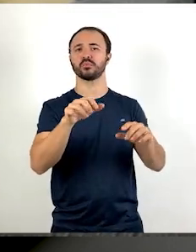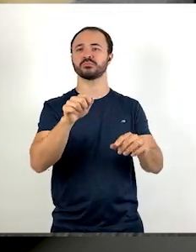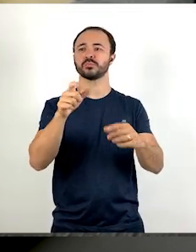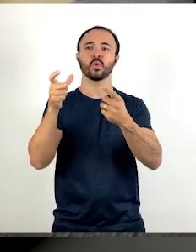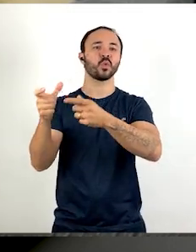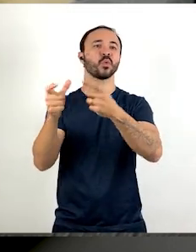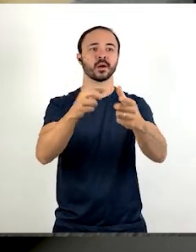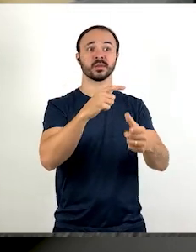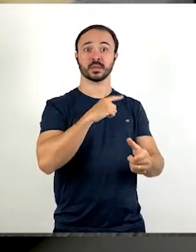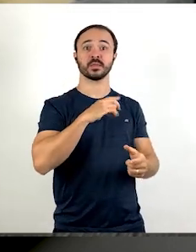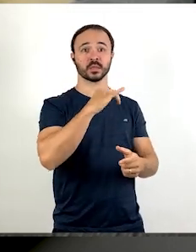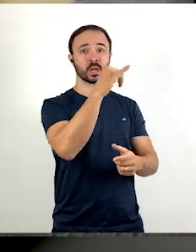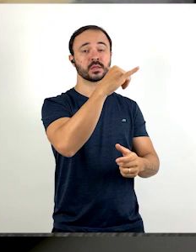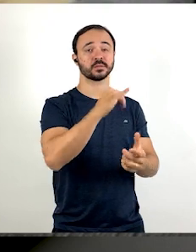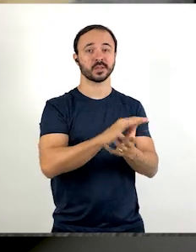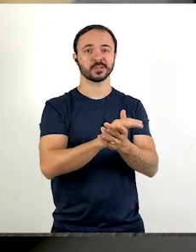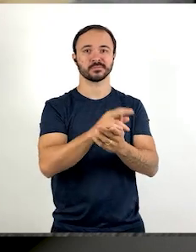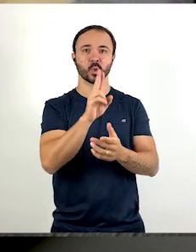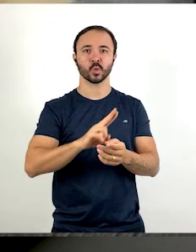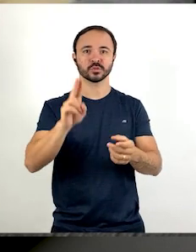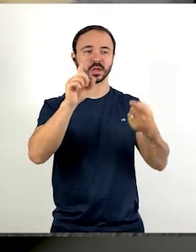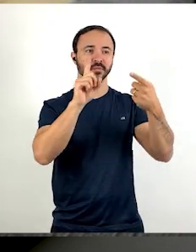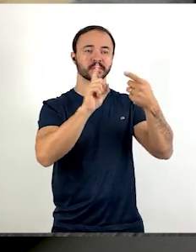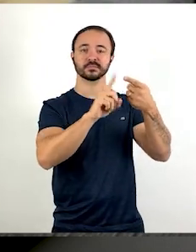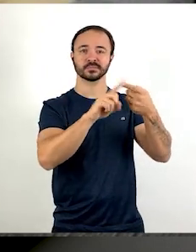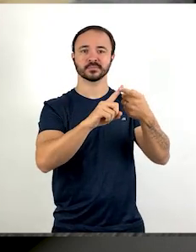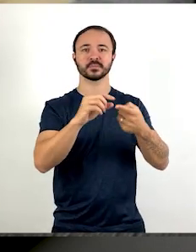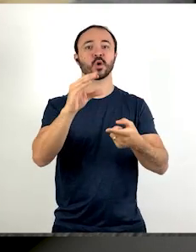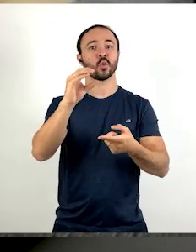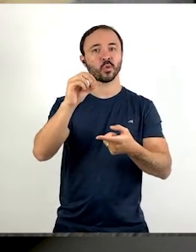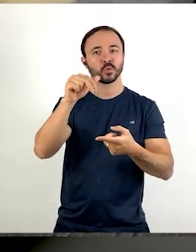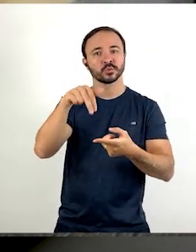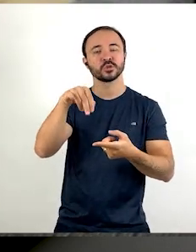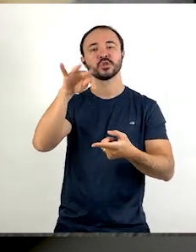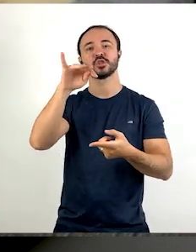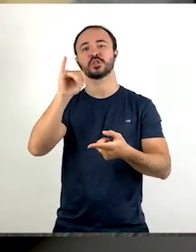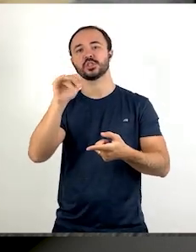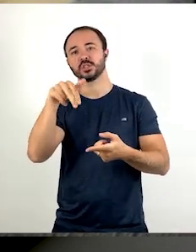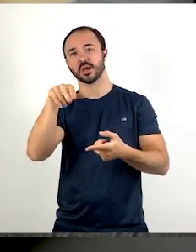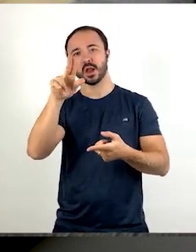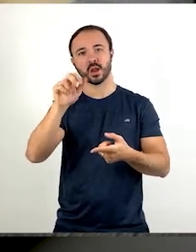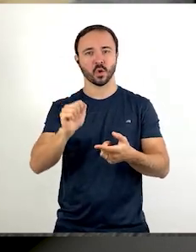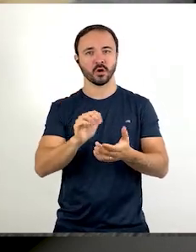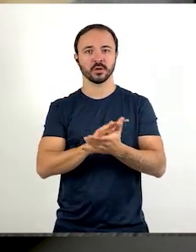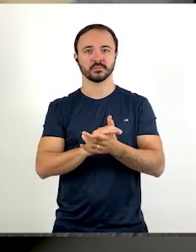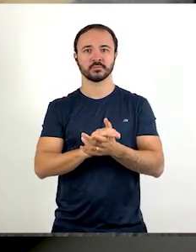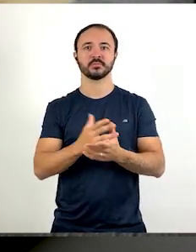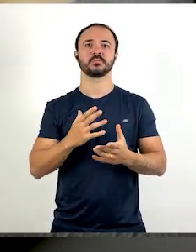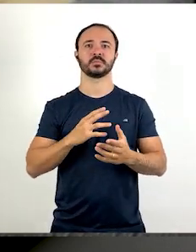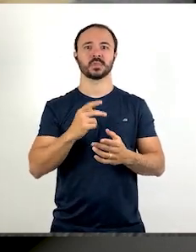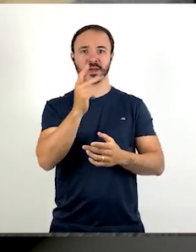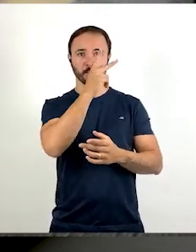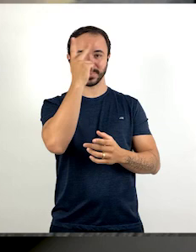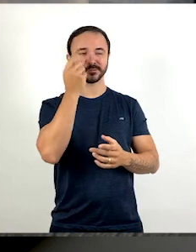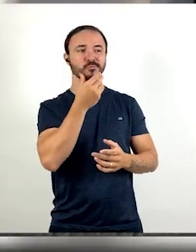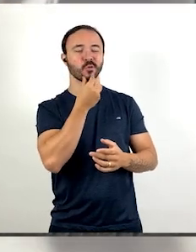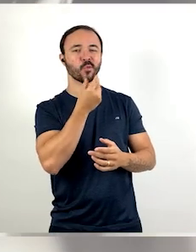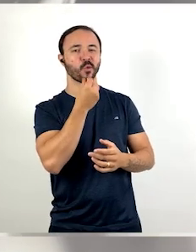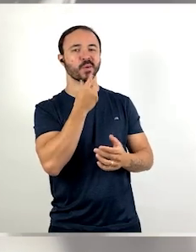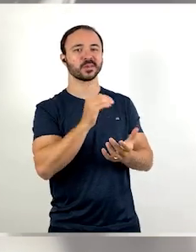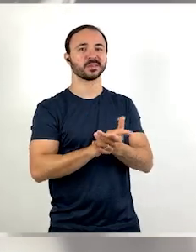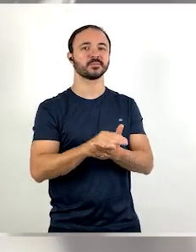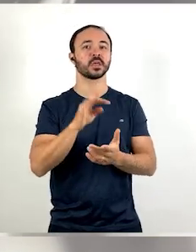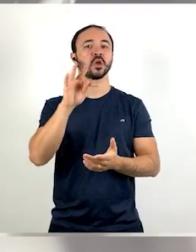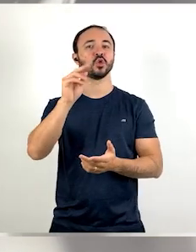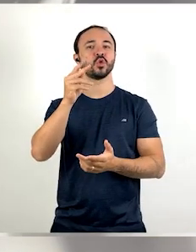eram abastecidos por corrente contínua, vendida e defendida pelo inventor Thomas